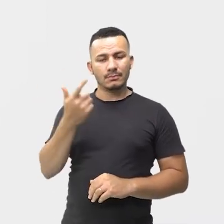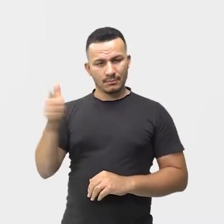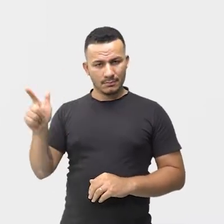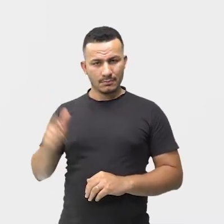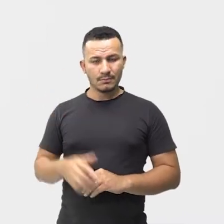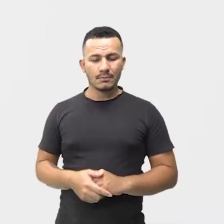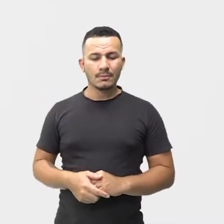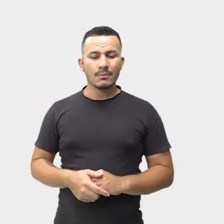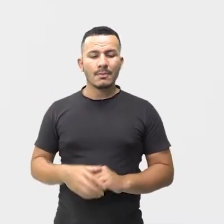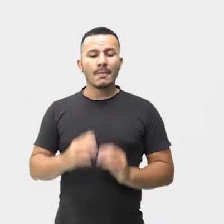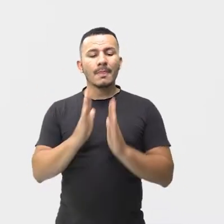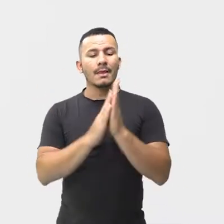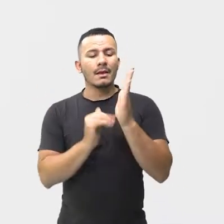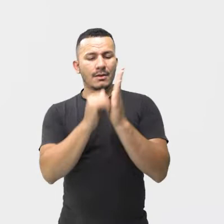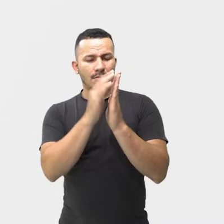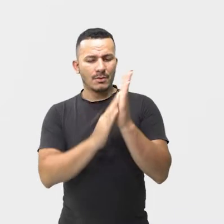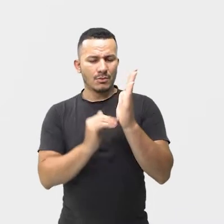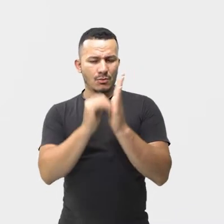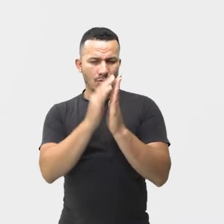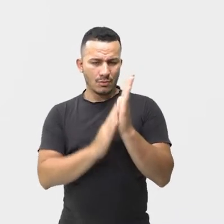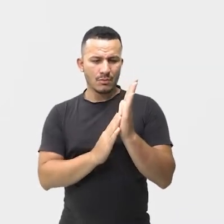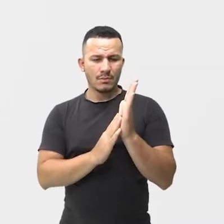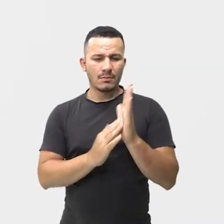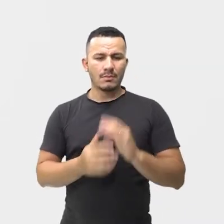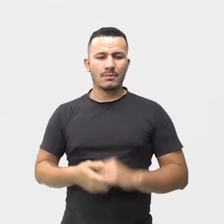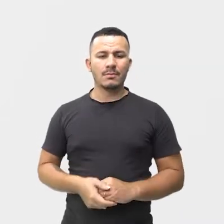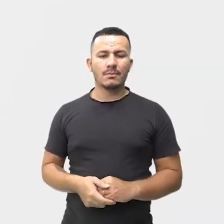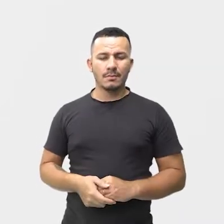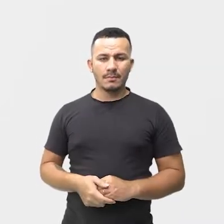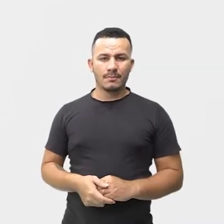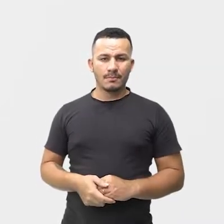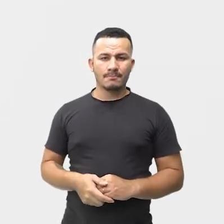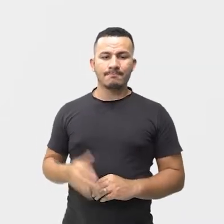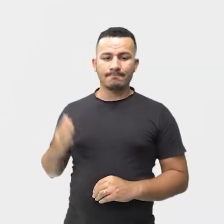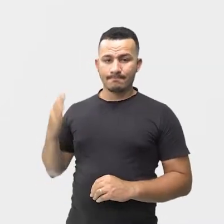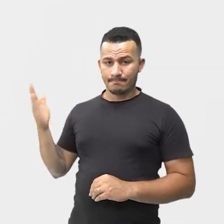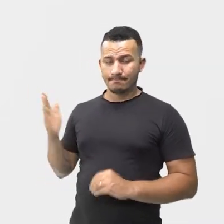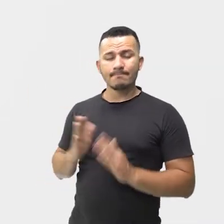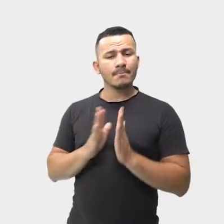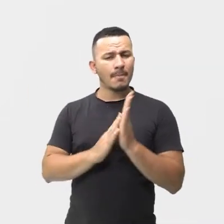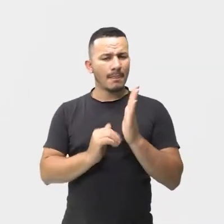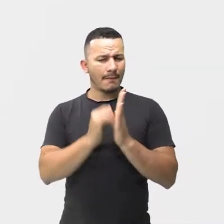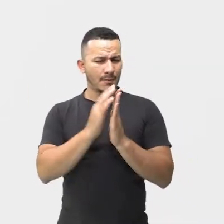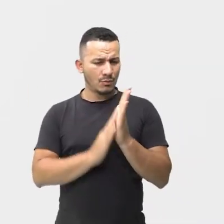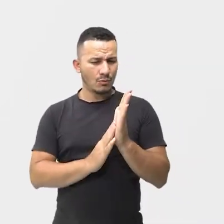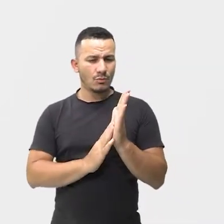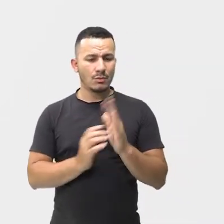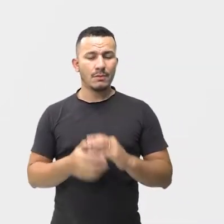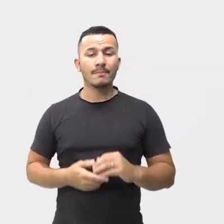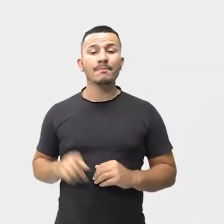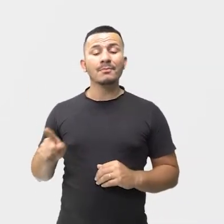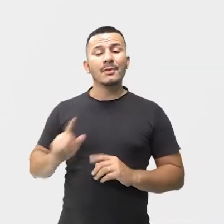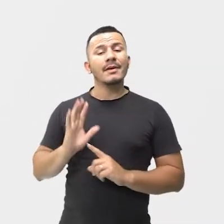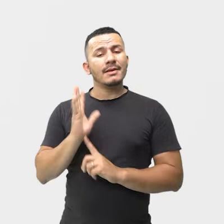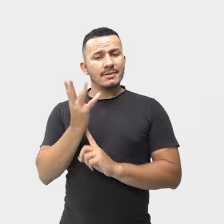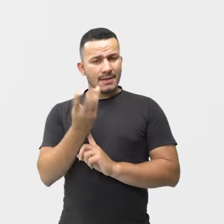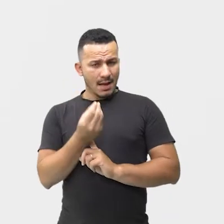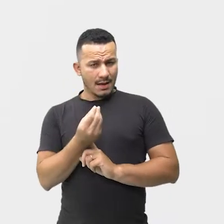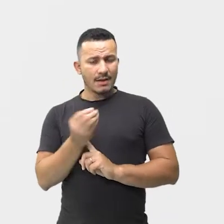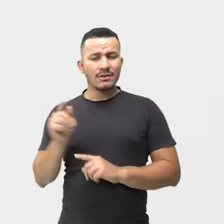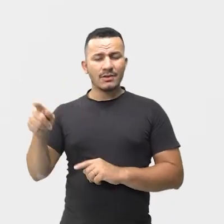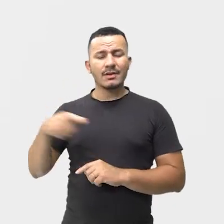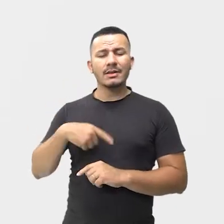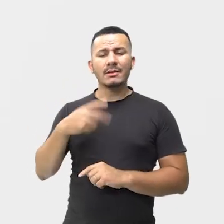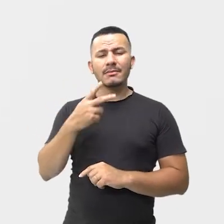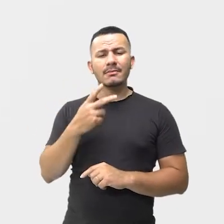tem a pintura, certo? Pintura do período neolítico. A arte naturalista ela foi substituída